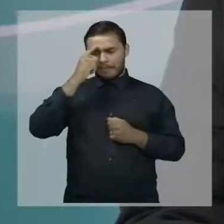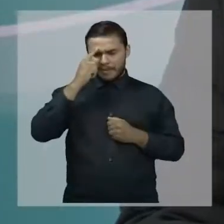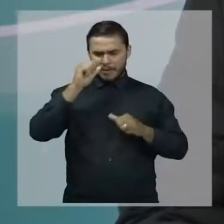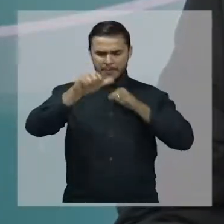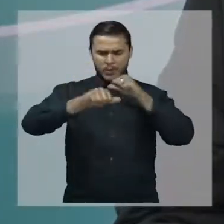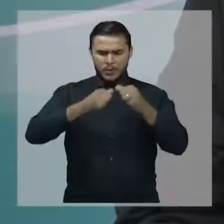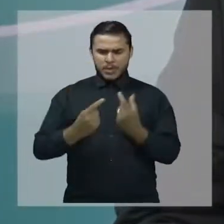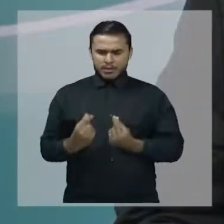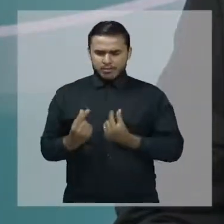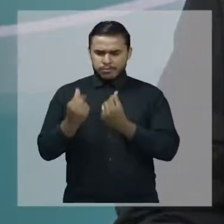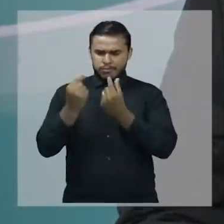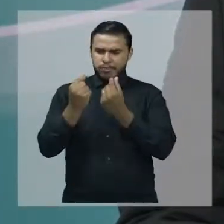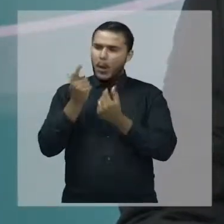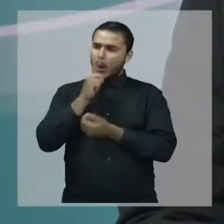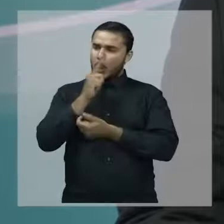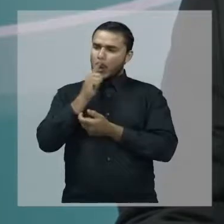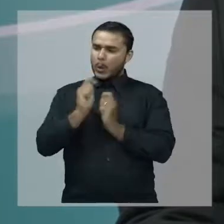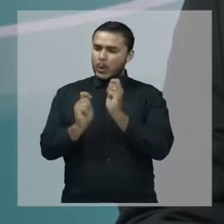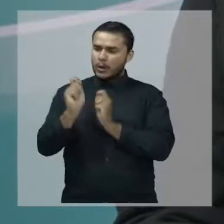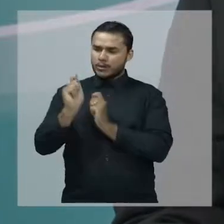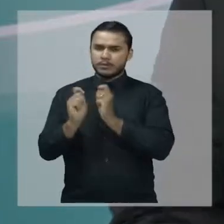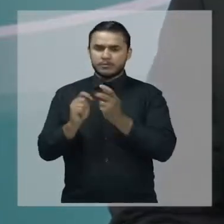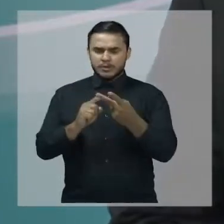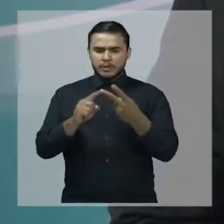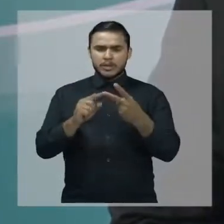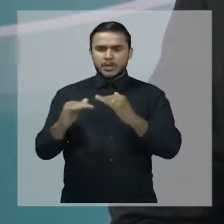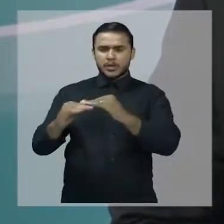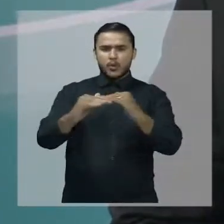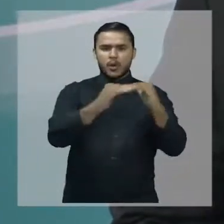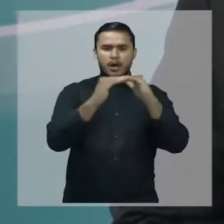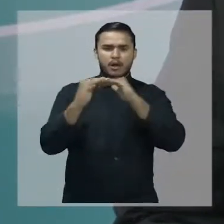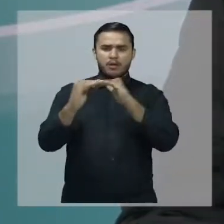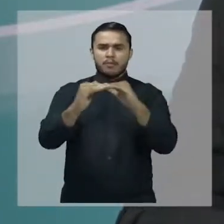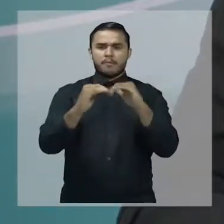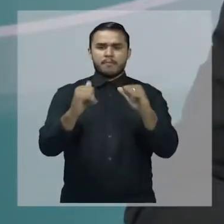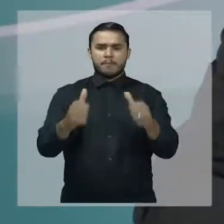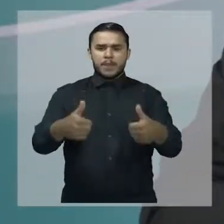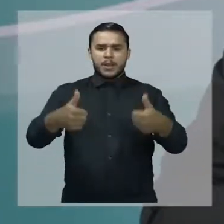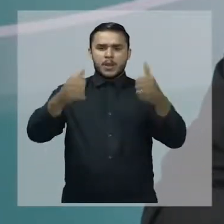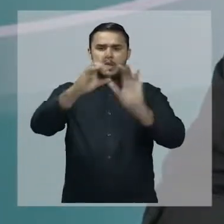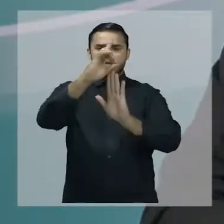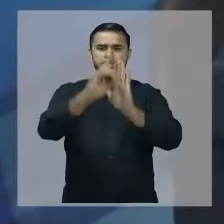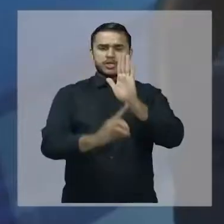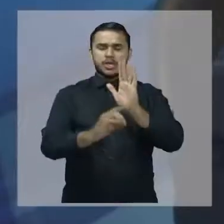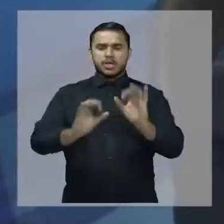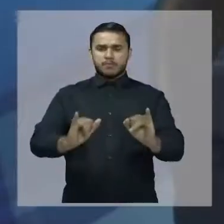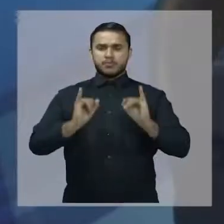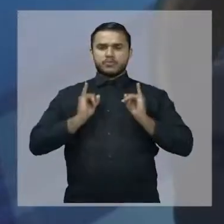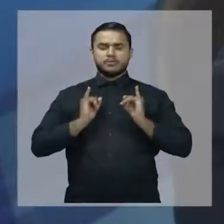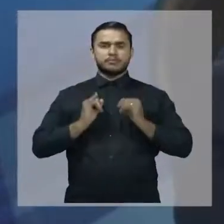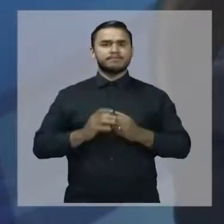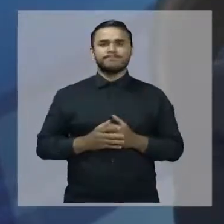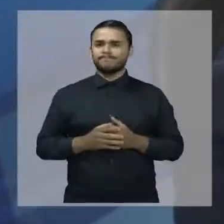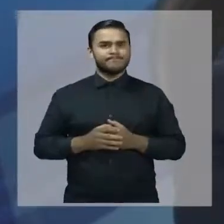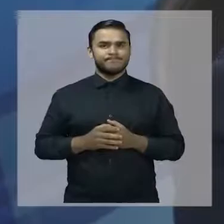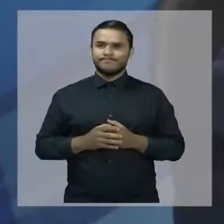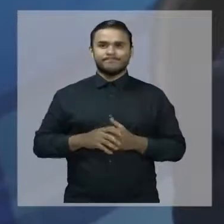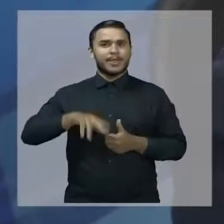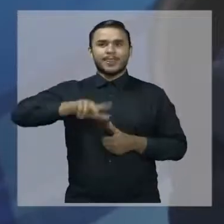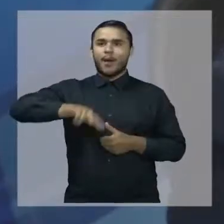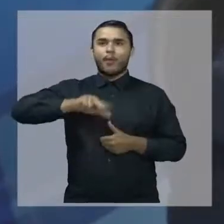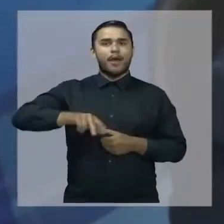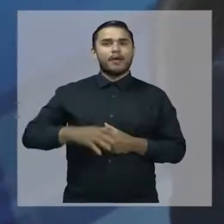tem nada de questão de ajuste fiscal, ela não tem nada de querer repartir ou melhorar, na verdade, os direitos de aposentadoria.